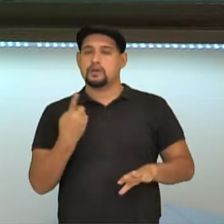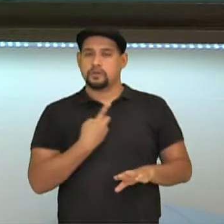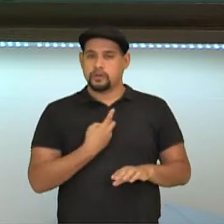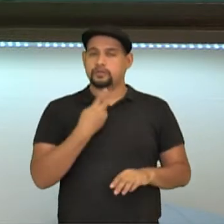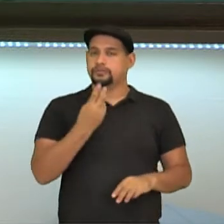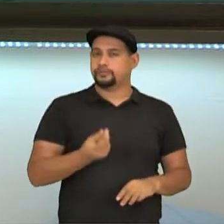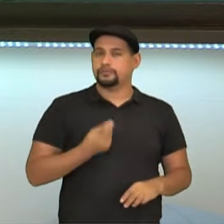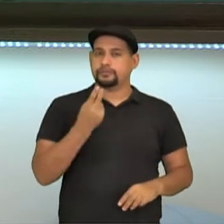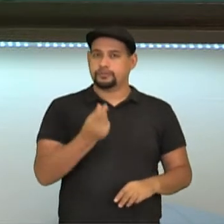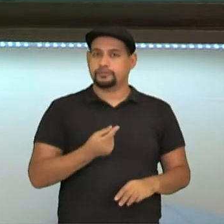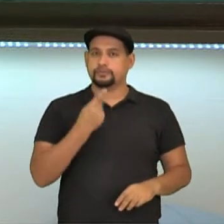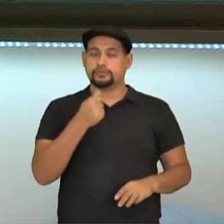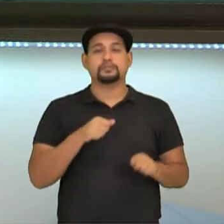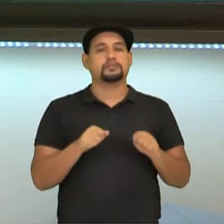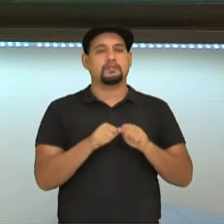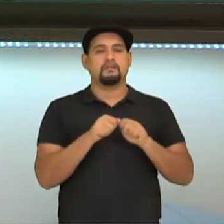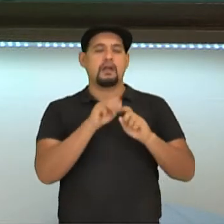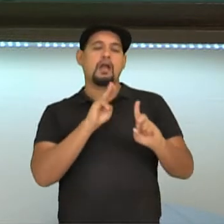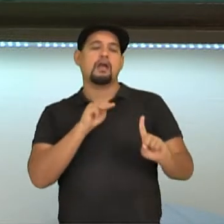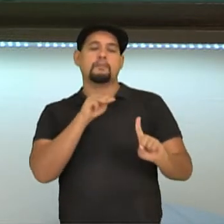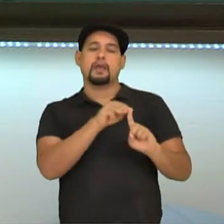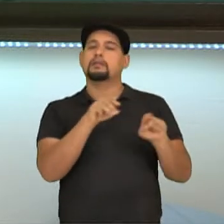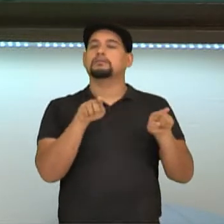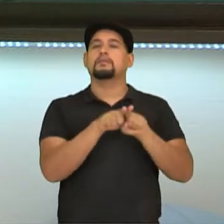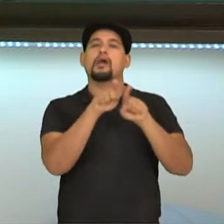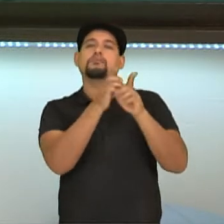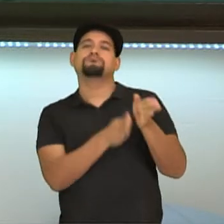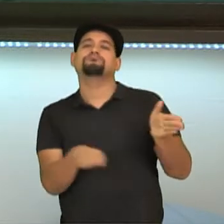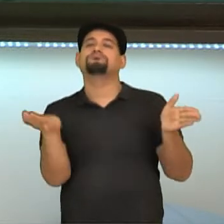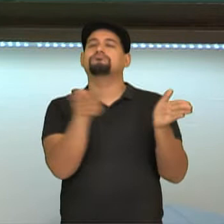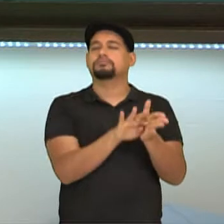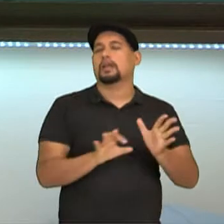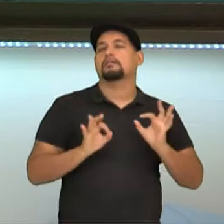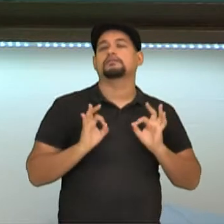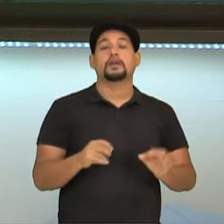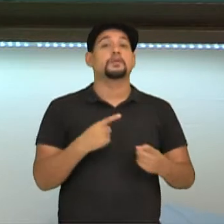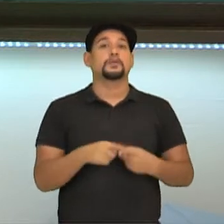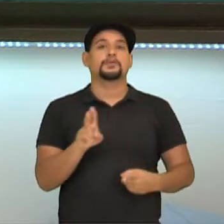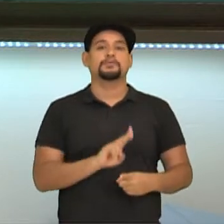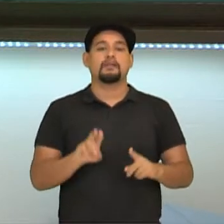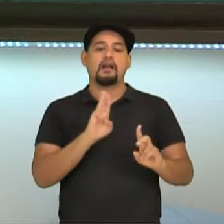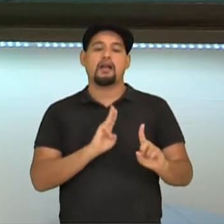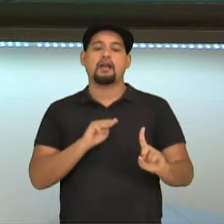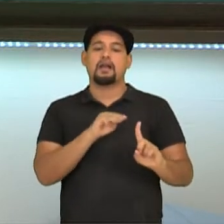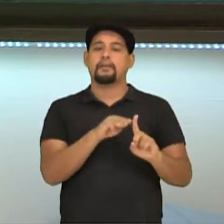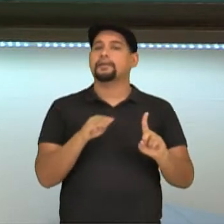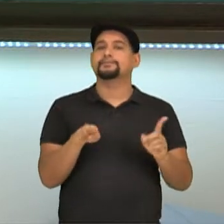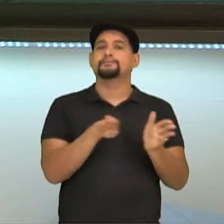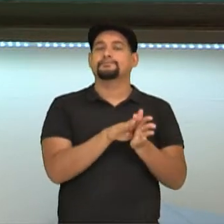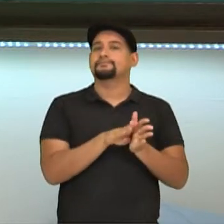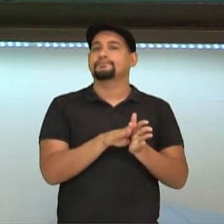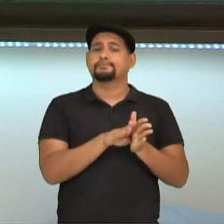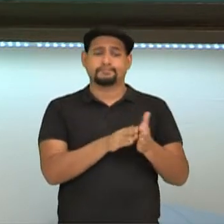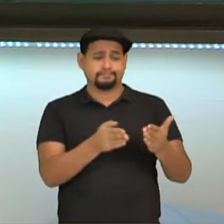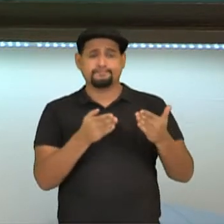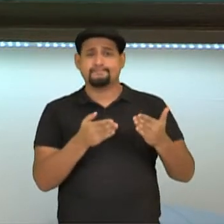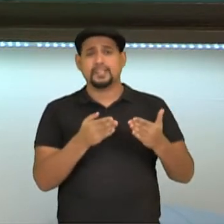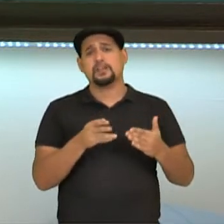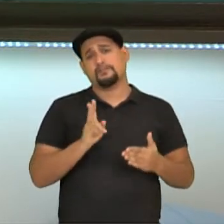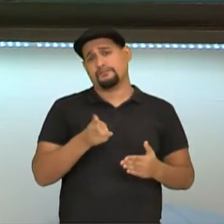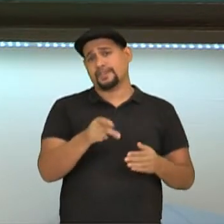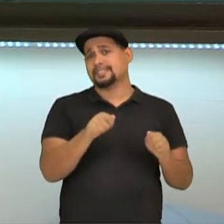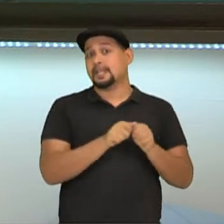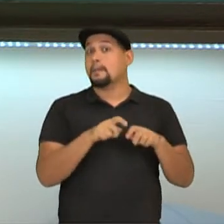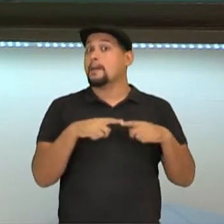a gente consegue estabelecer essas metas e alcançar. Porque colocar as metas e não alcançar, a gente pode fazer